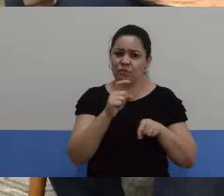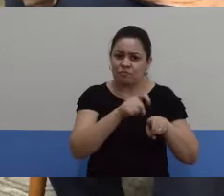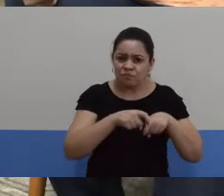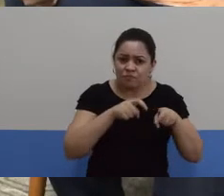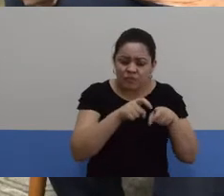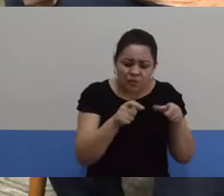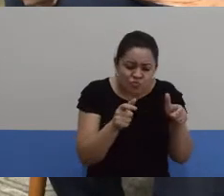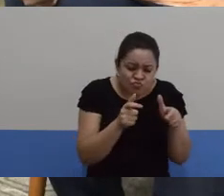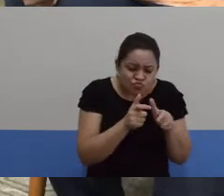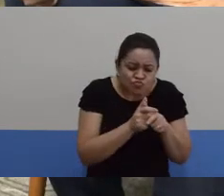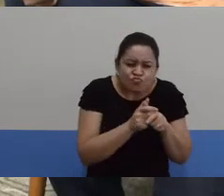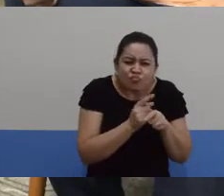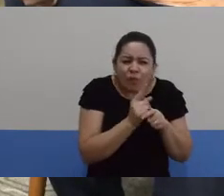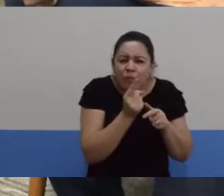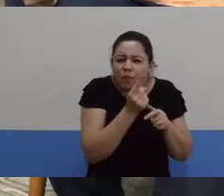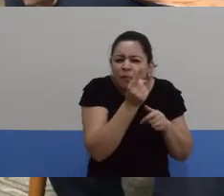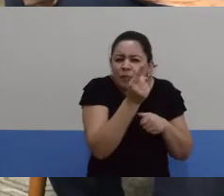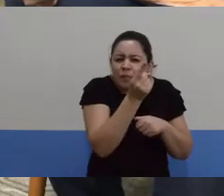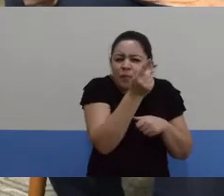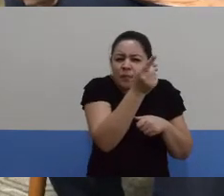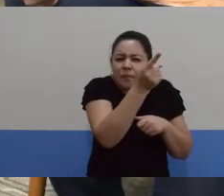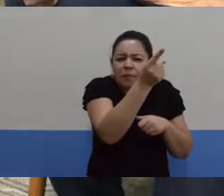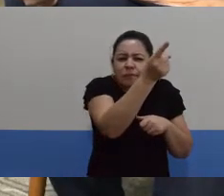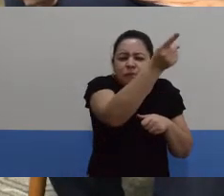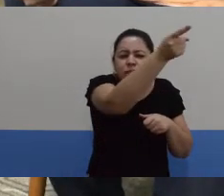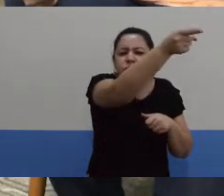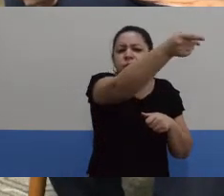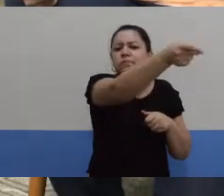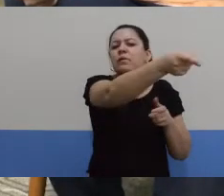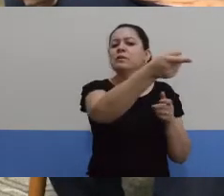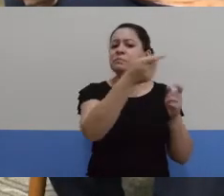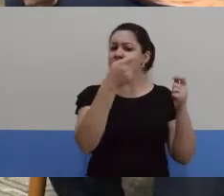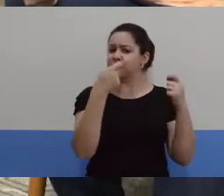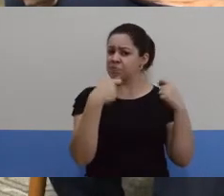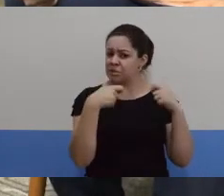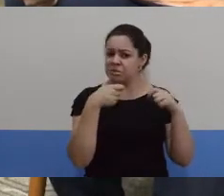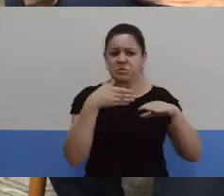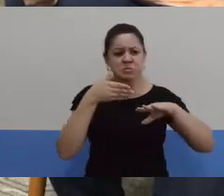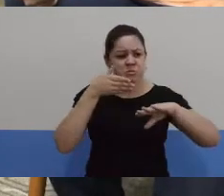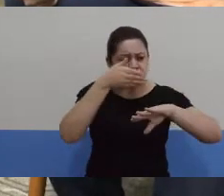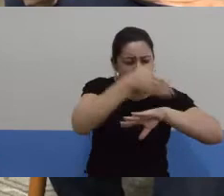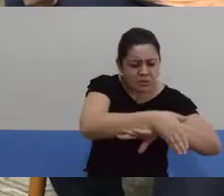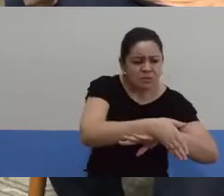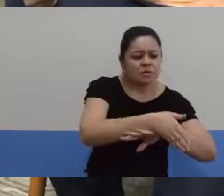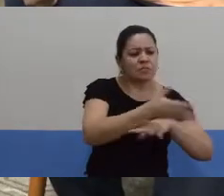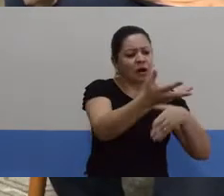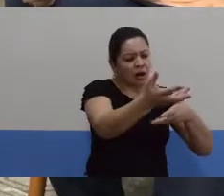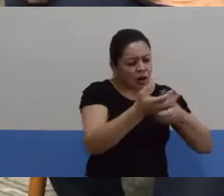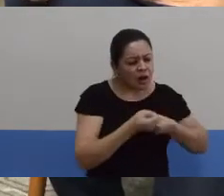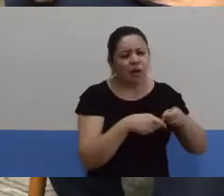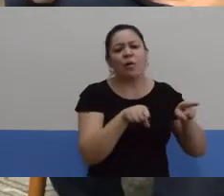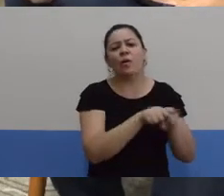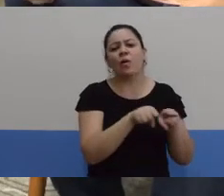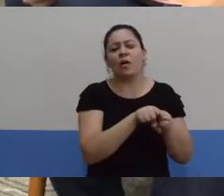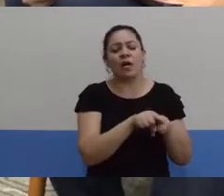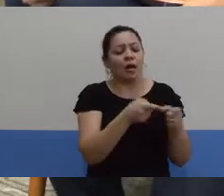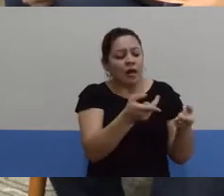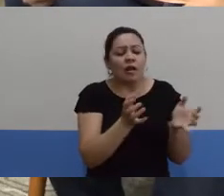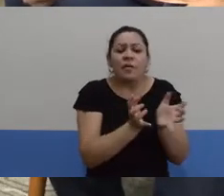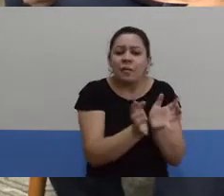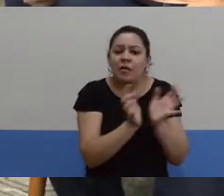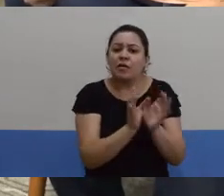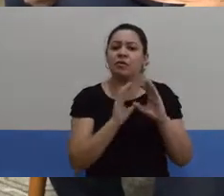no fundão, né? Exato. Precisa ser ouvido. Qual é a participação dele na comunidade?